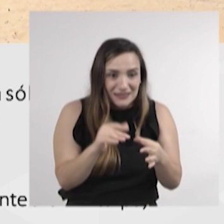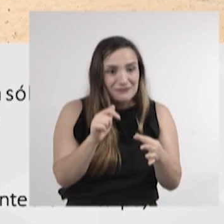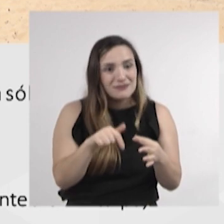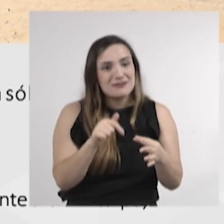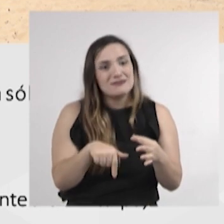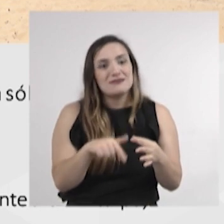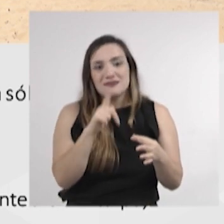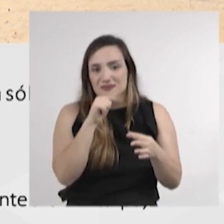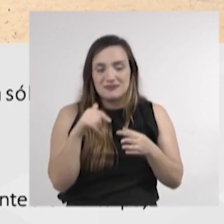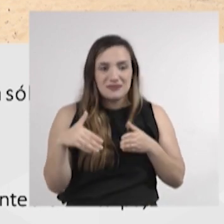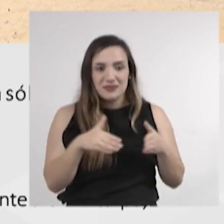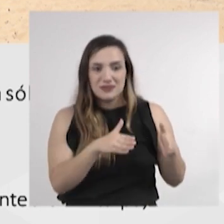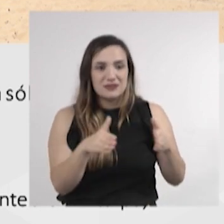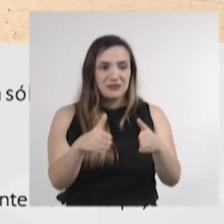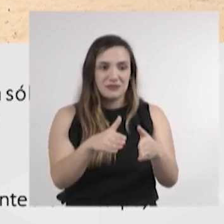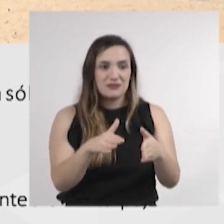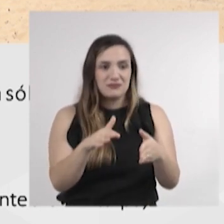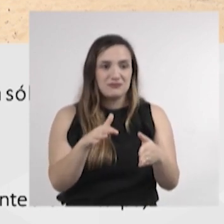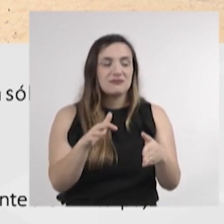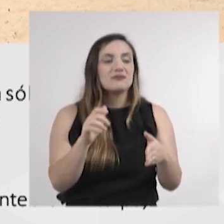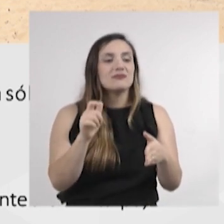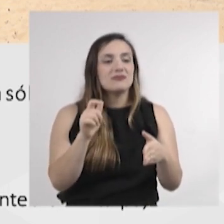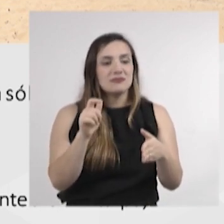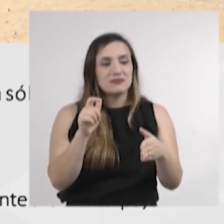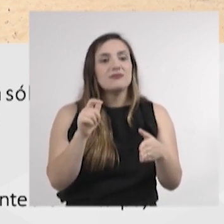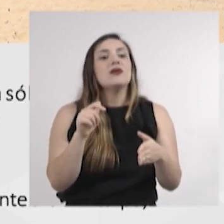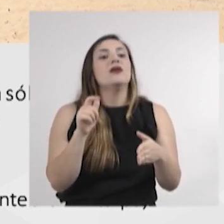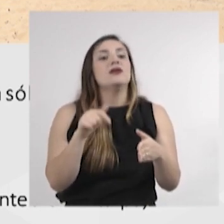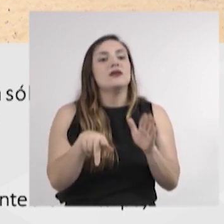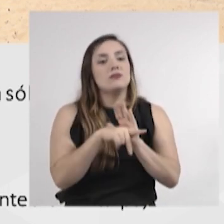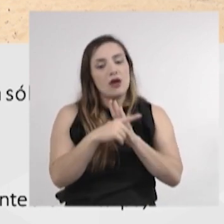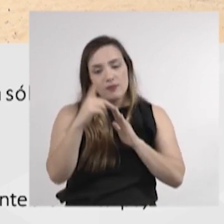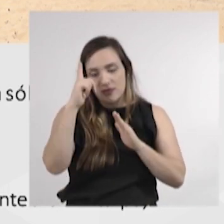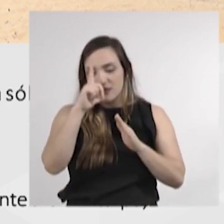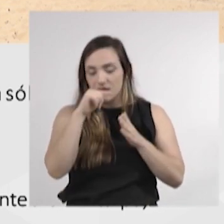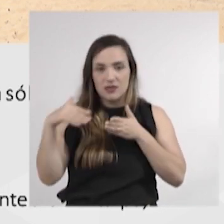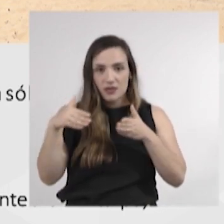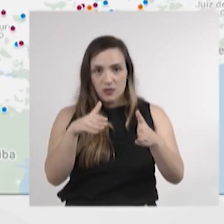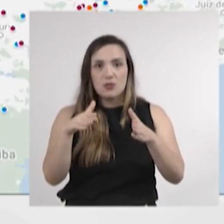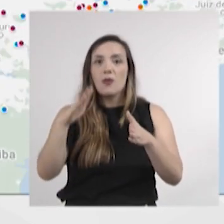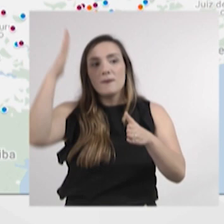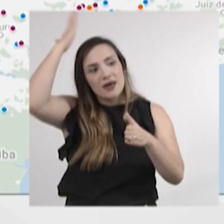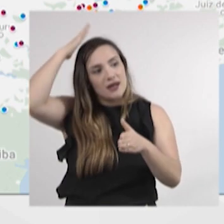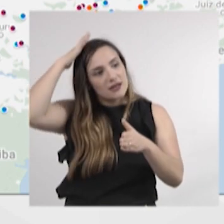acontece aqui nos rios que afluem ao Rio Paraná, que vai acabar chegando na gente lá.